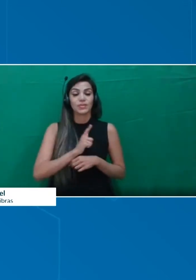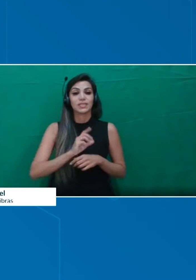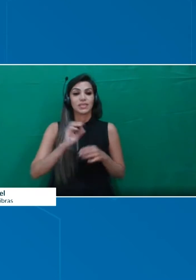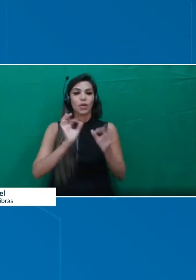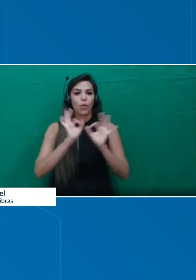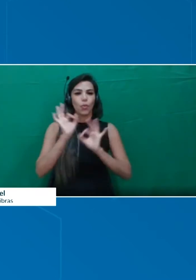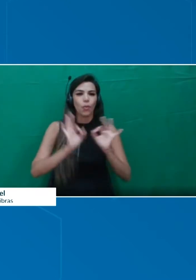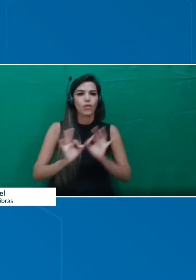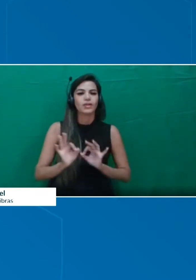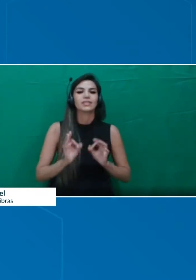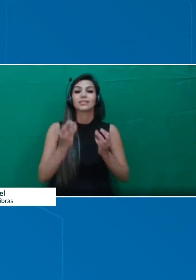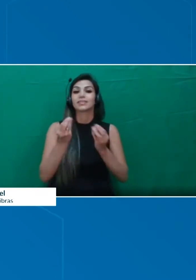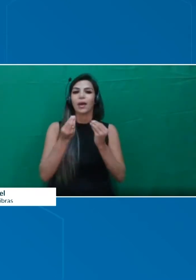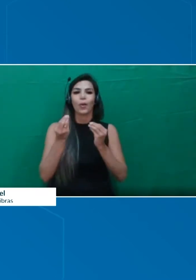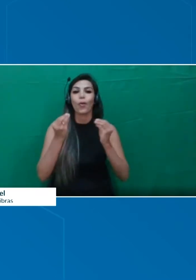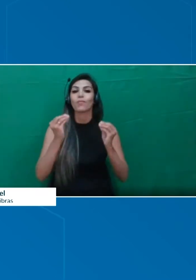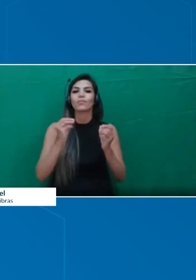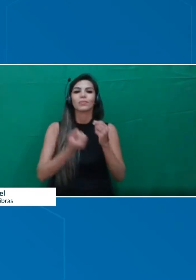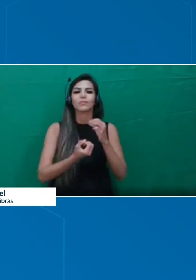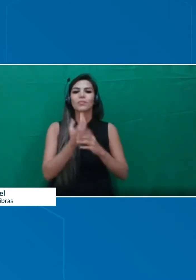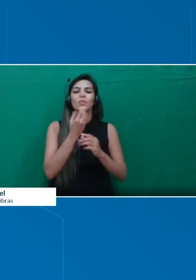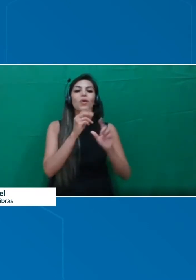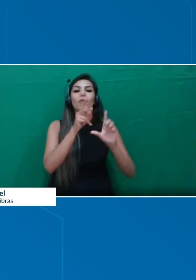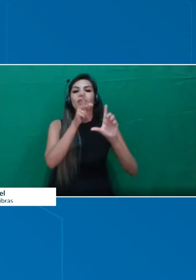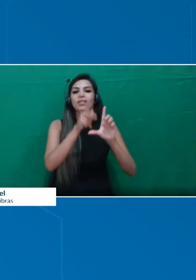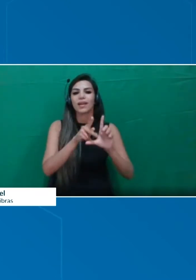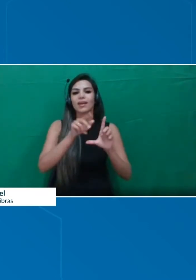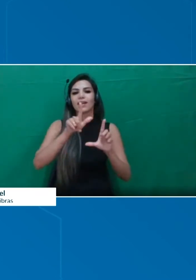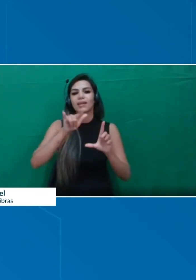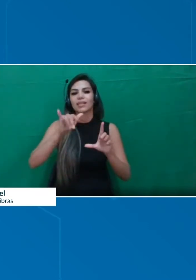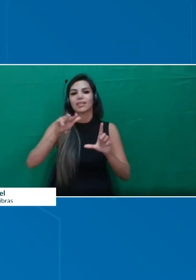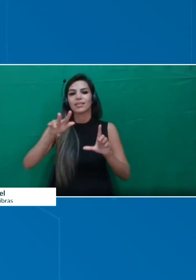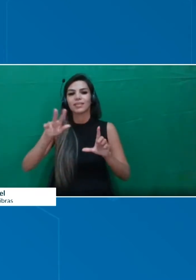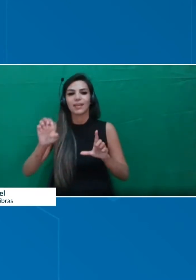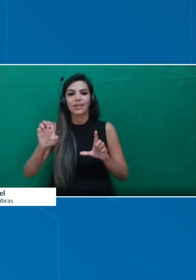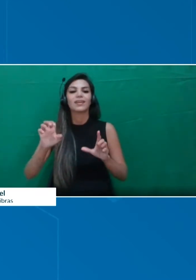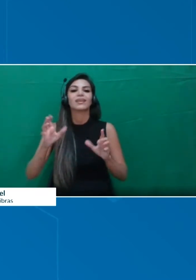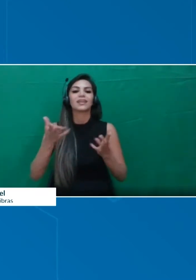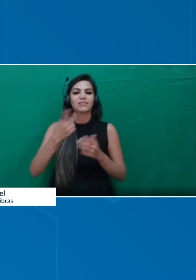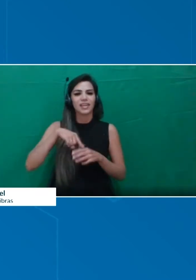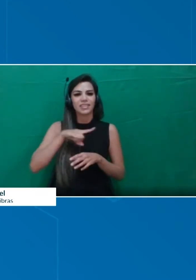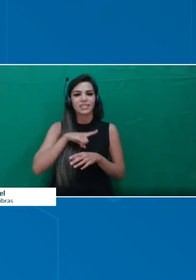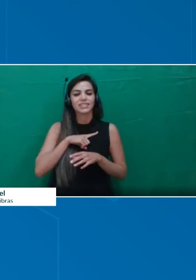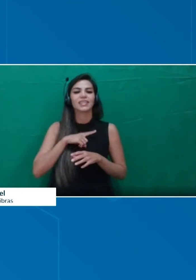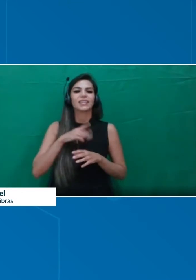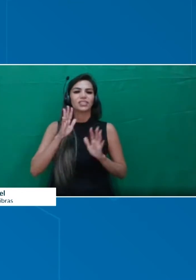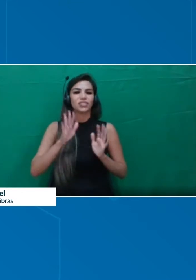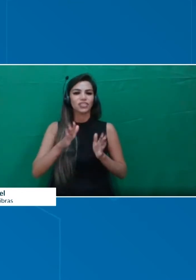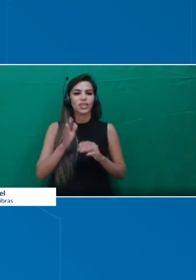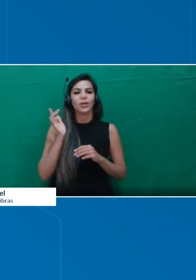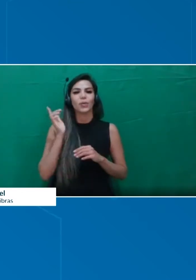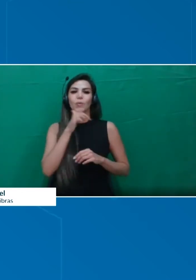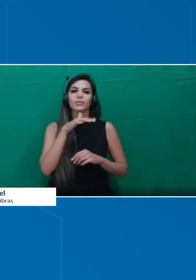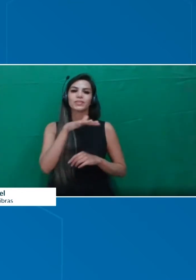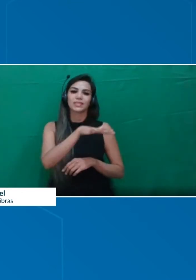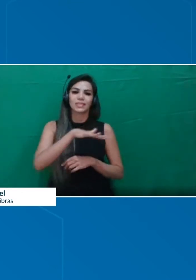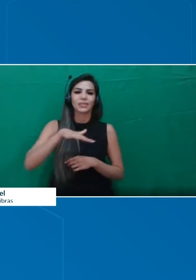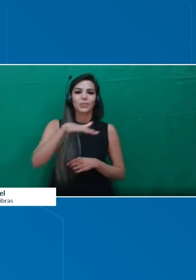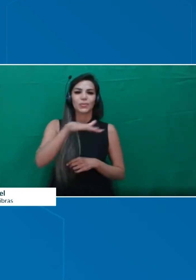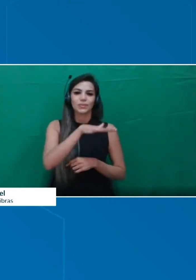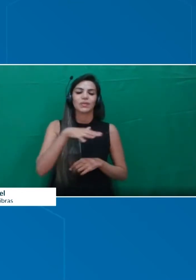das lives, né, desde o ano passado a gente vem com essa pegada, né, chamando Espaço das Profissões na Perspectiva